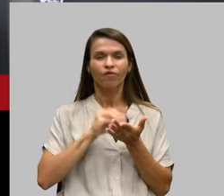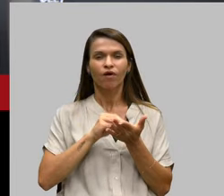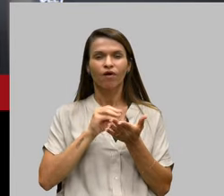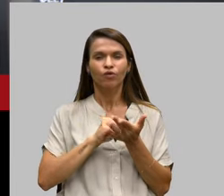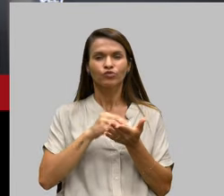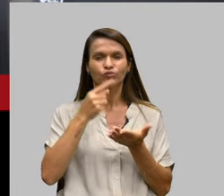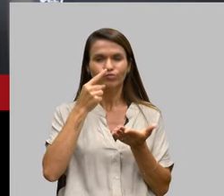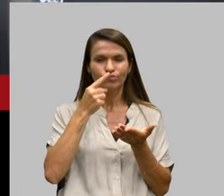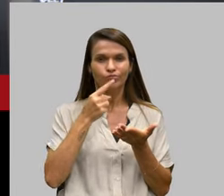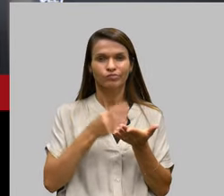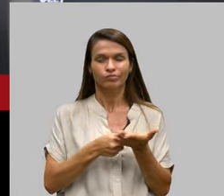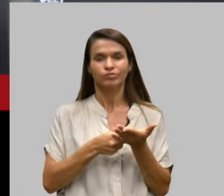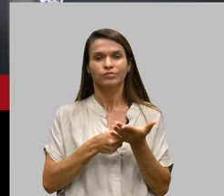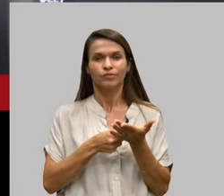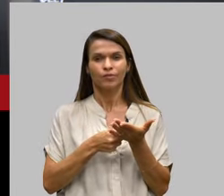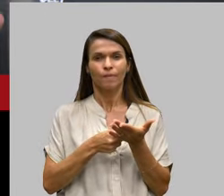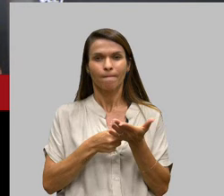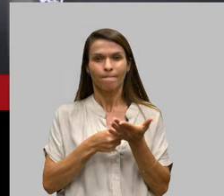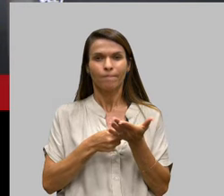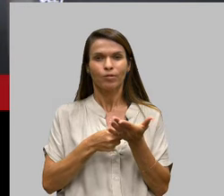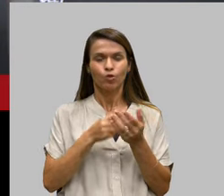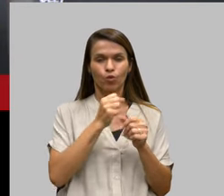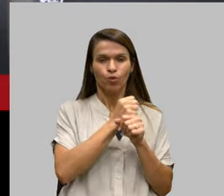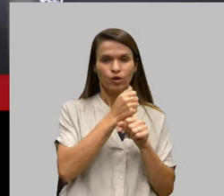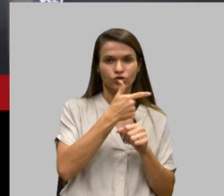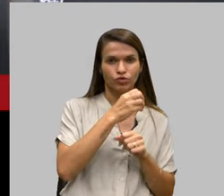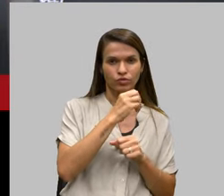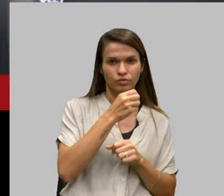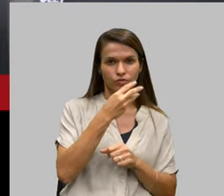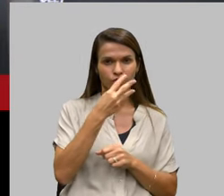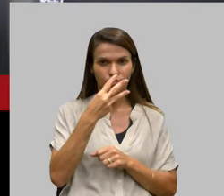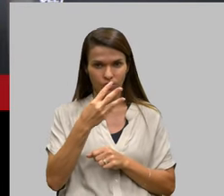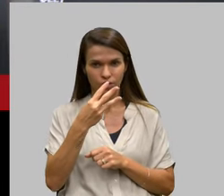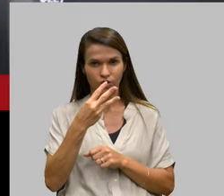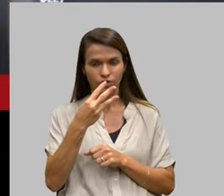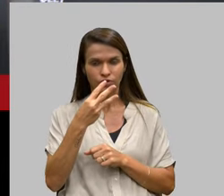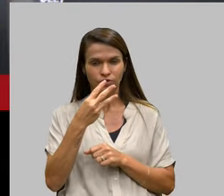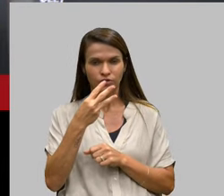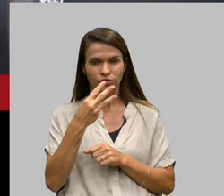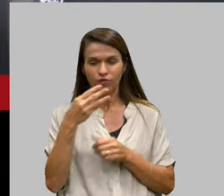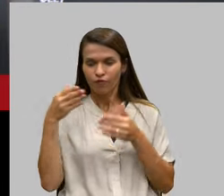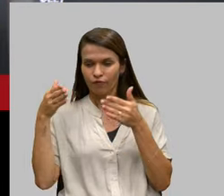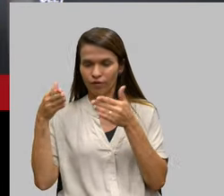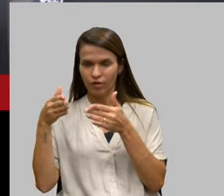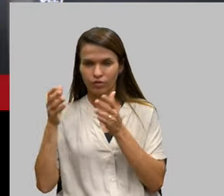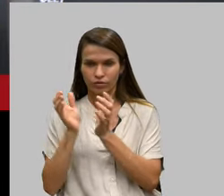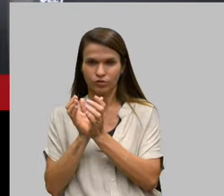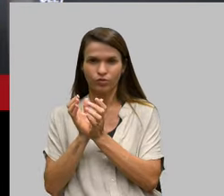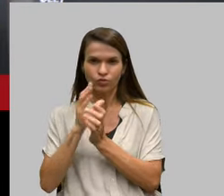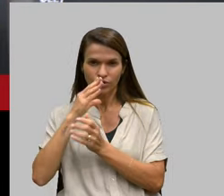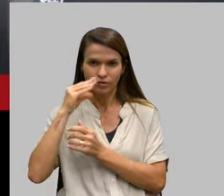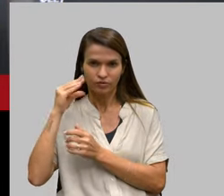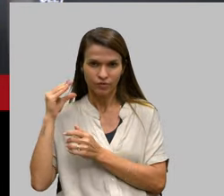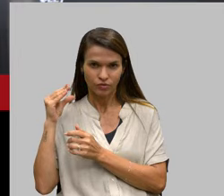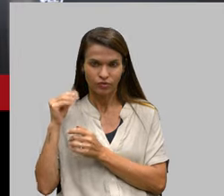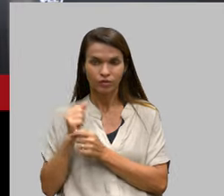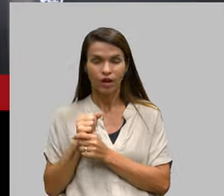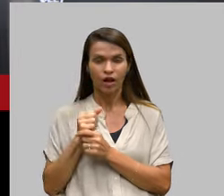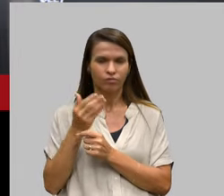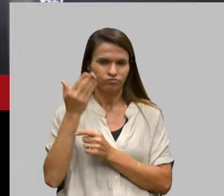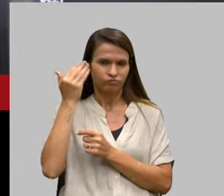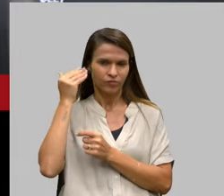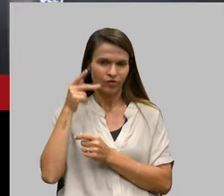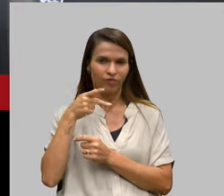pacto prévio do ano de 2003 com esses servidores porque lá atrás falaram para eles o seguinte